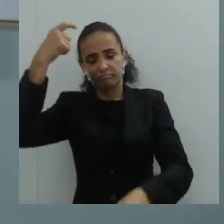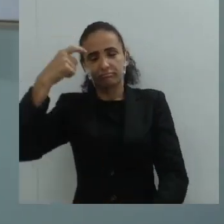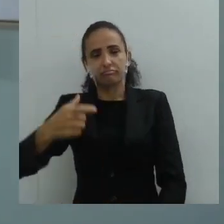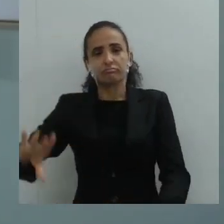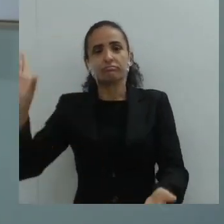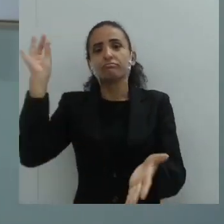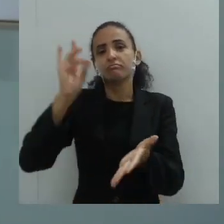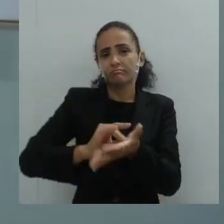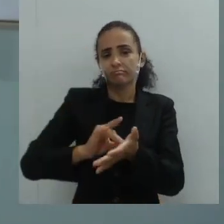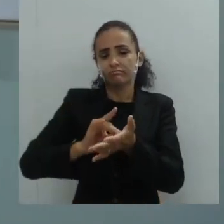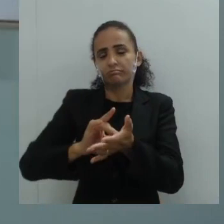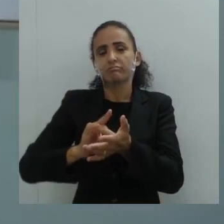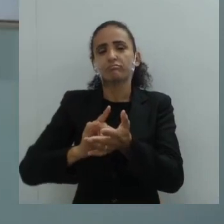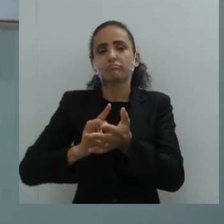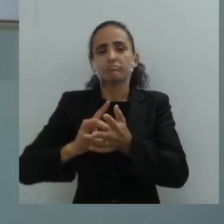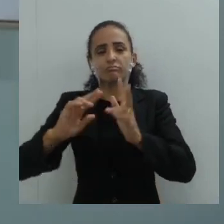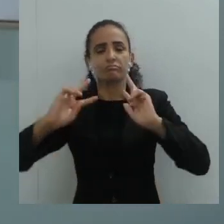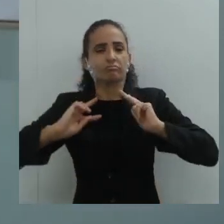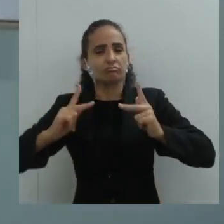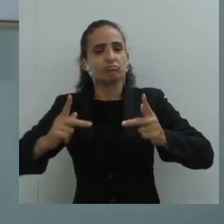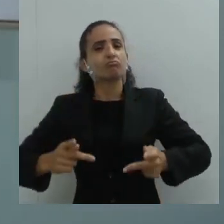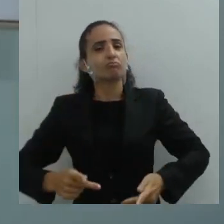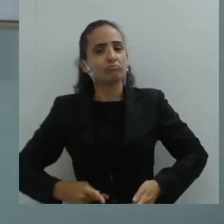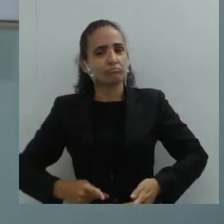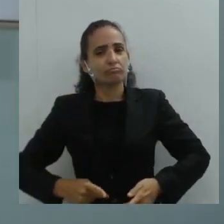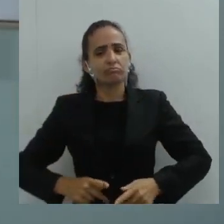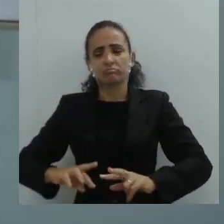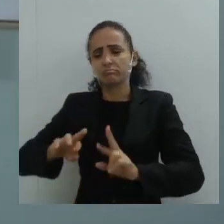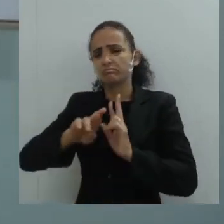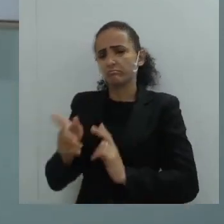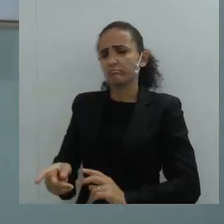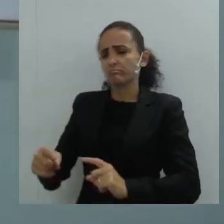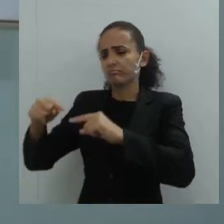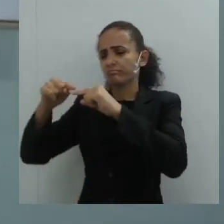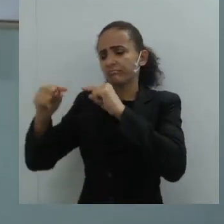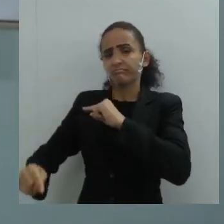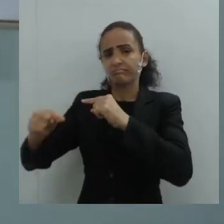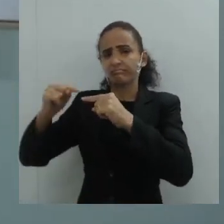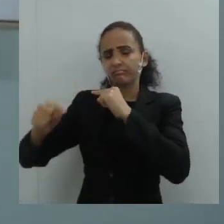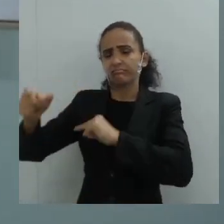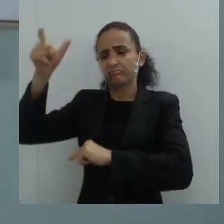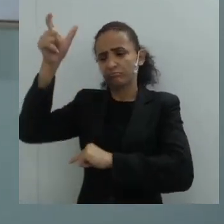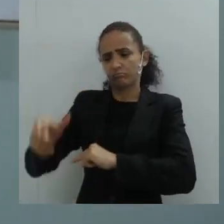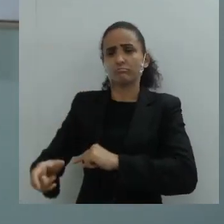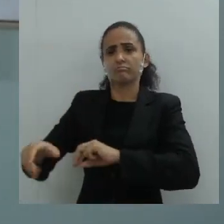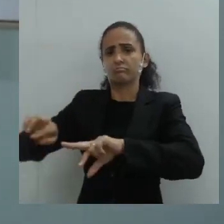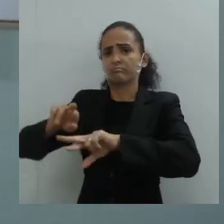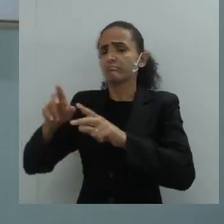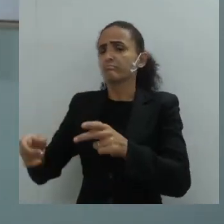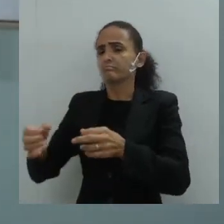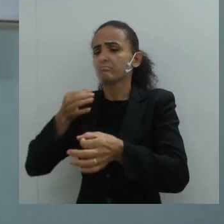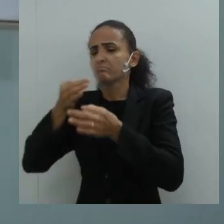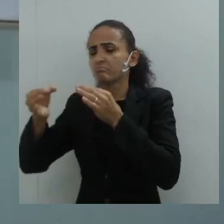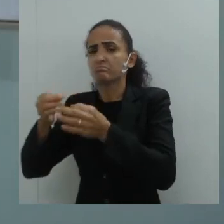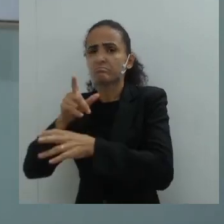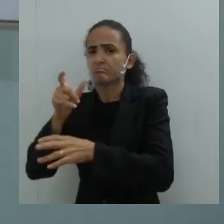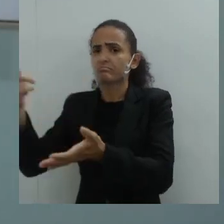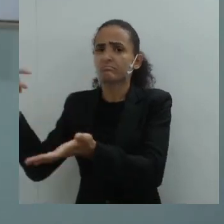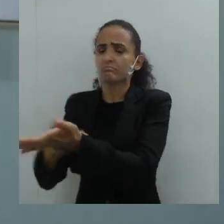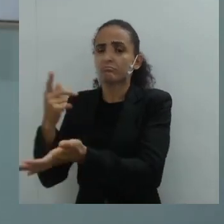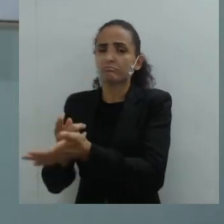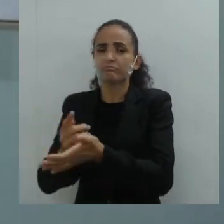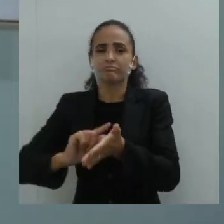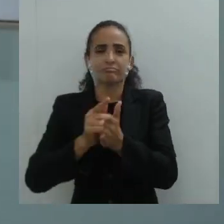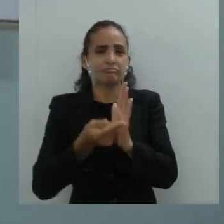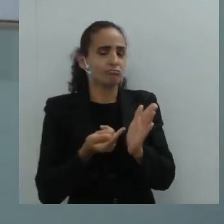dignidade humana contra um discurso de ódio, contra os discursos de ódio. E nós temos vários